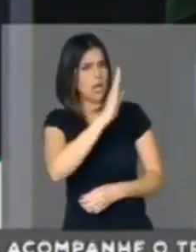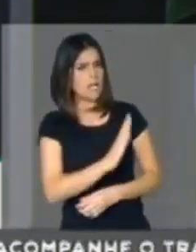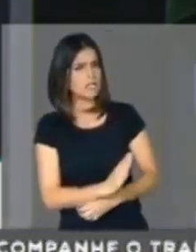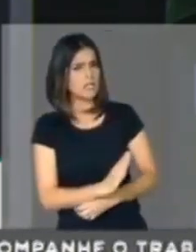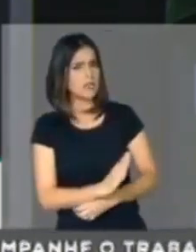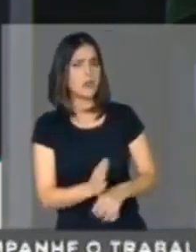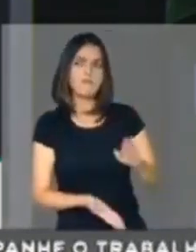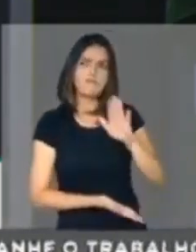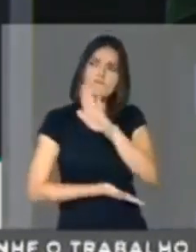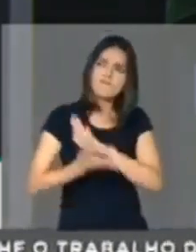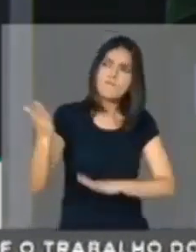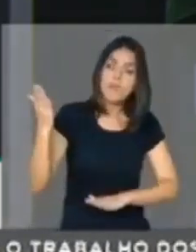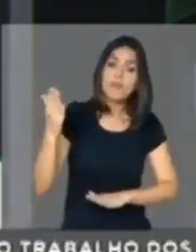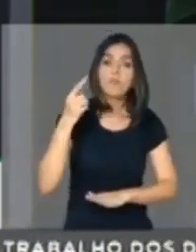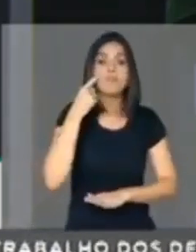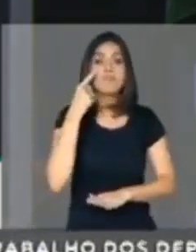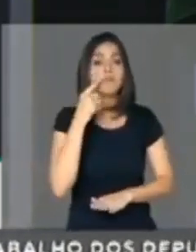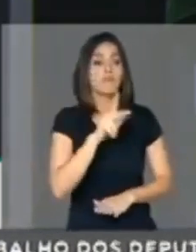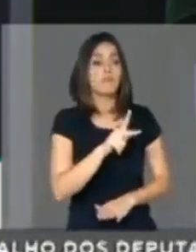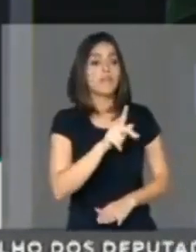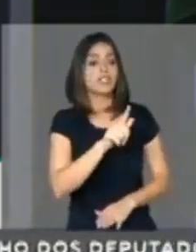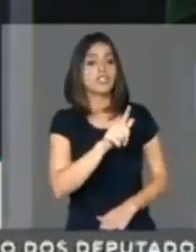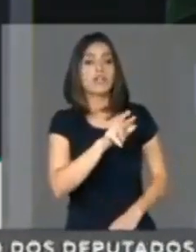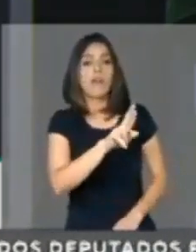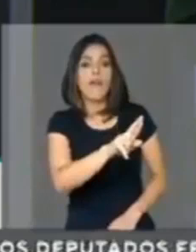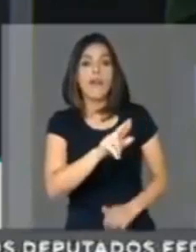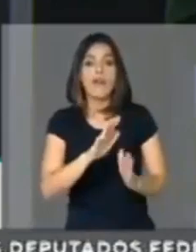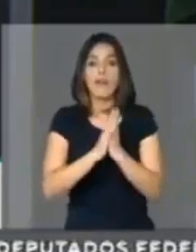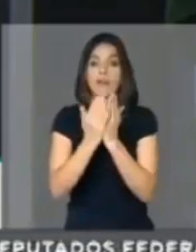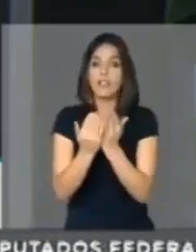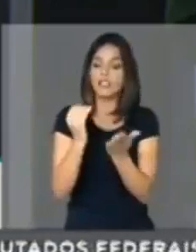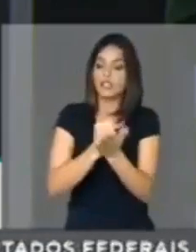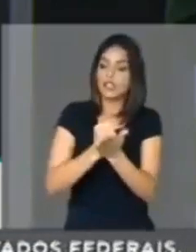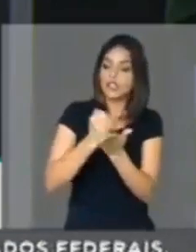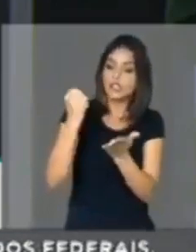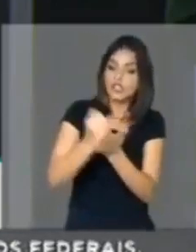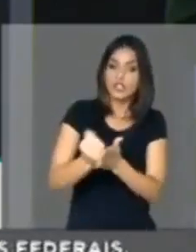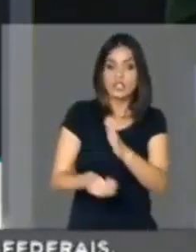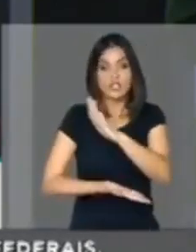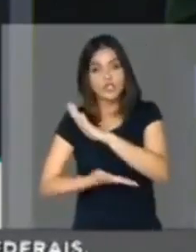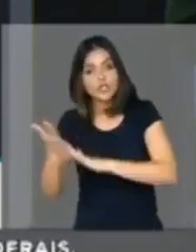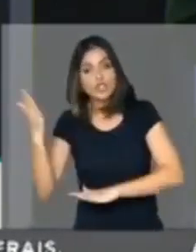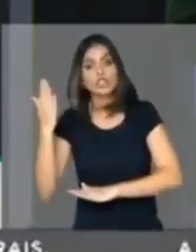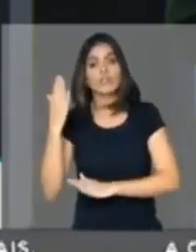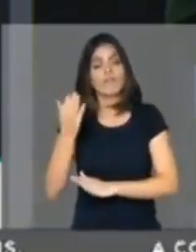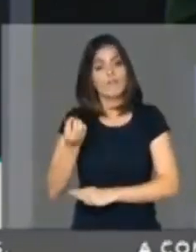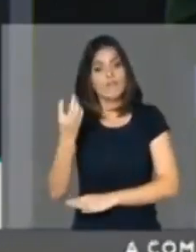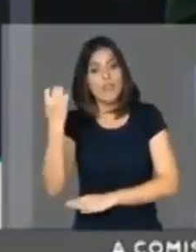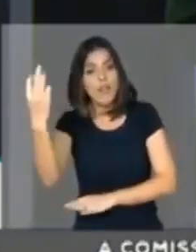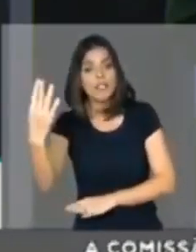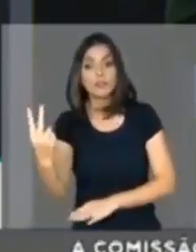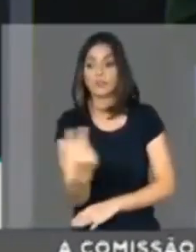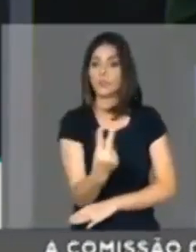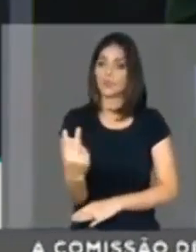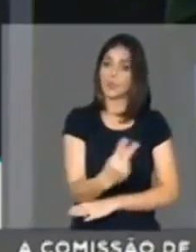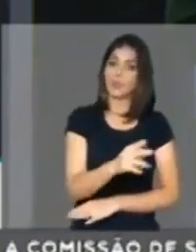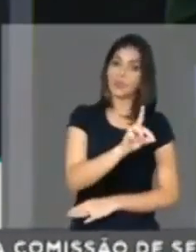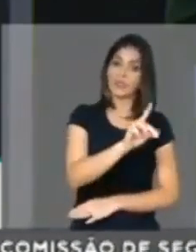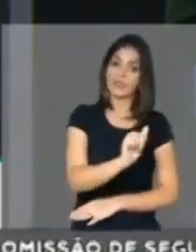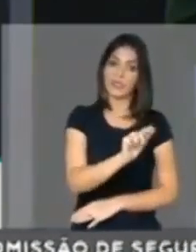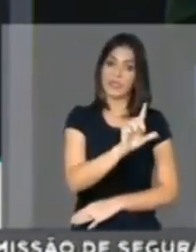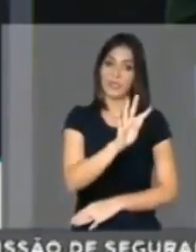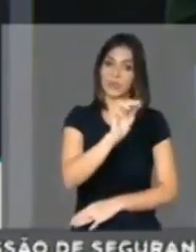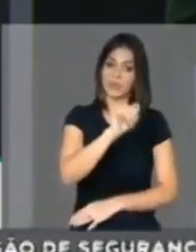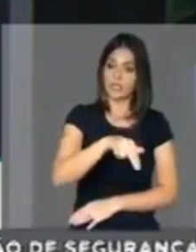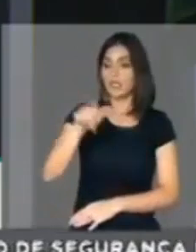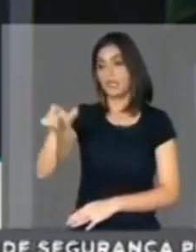o caso da Procuradoria-Geral da República pegar o passaporte da Dallagnol de Moro. Agora fizeram isso tudo para quê?